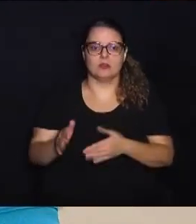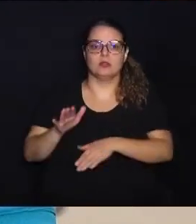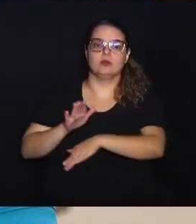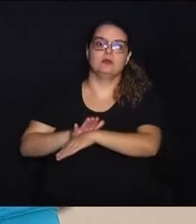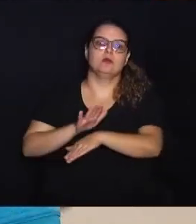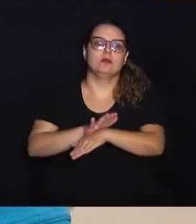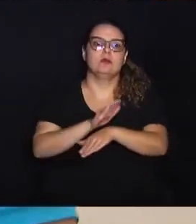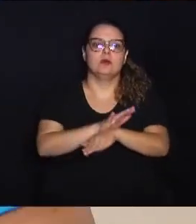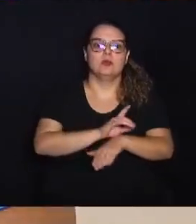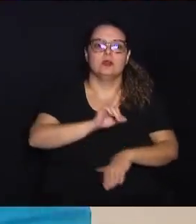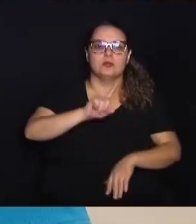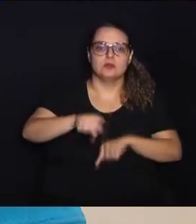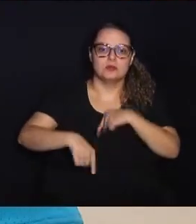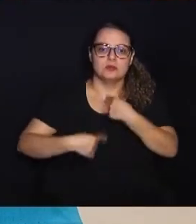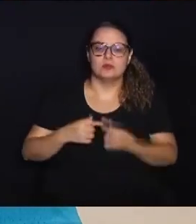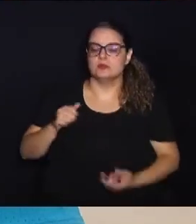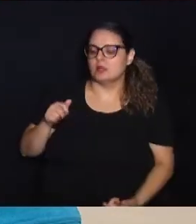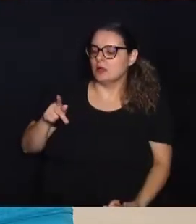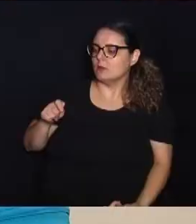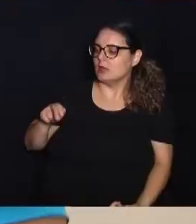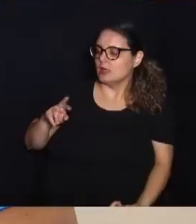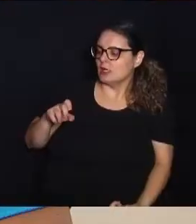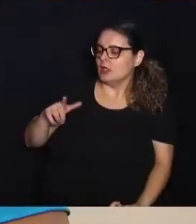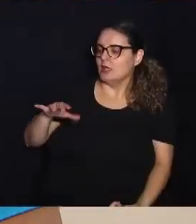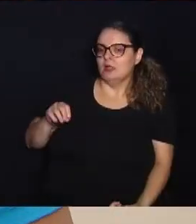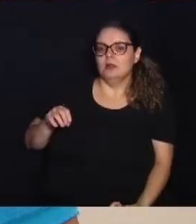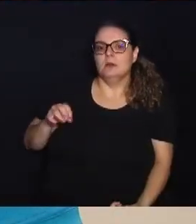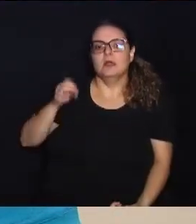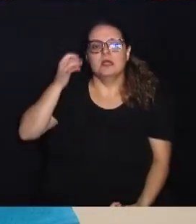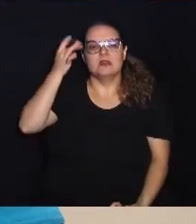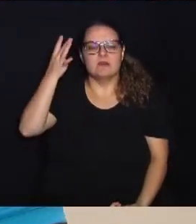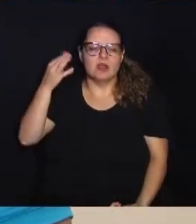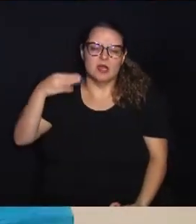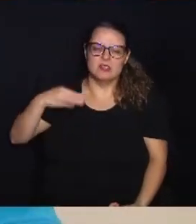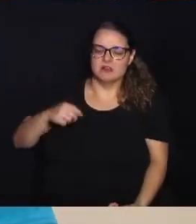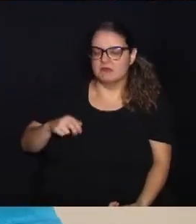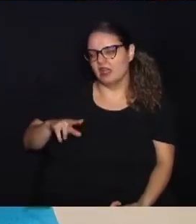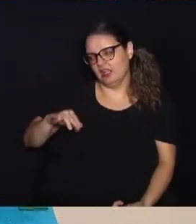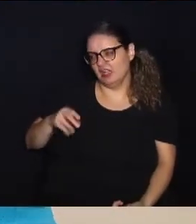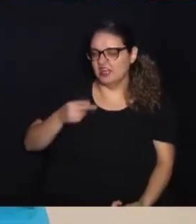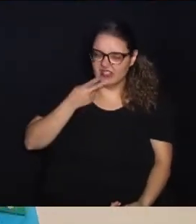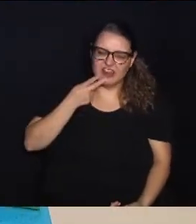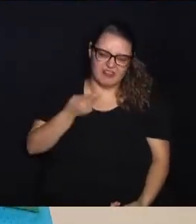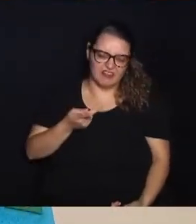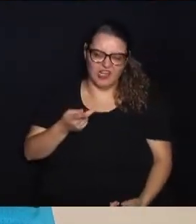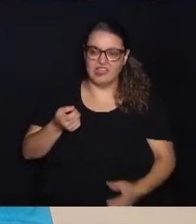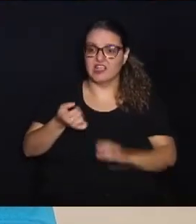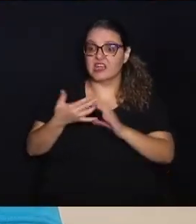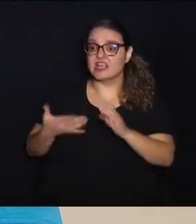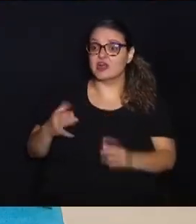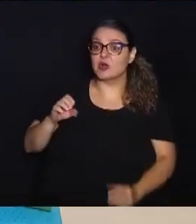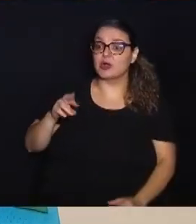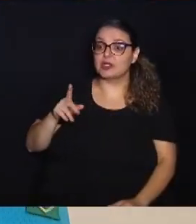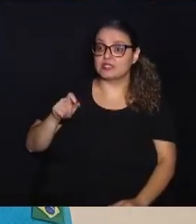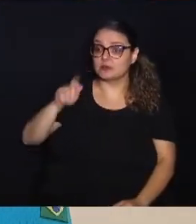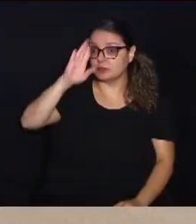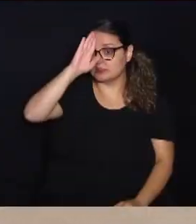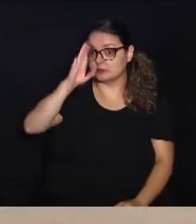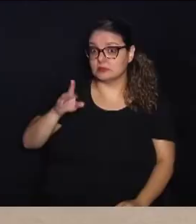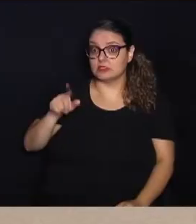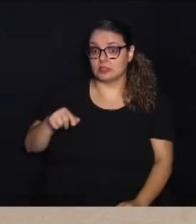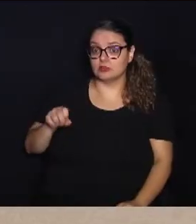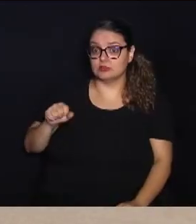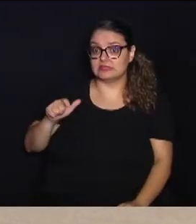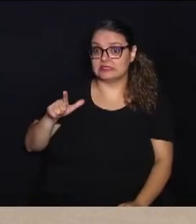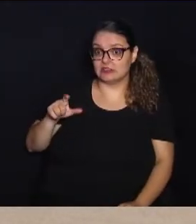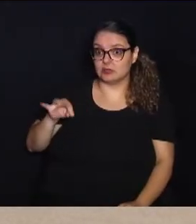da corda e as escapadas, que a gente chama as solturas de uma ponta e recuperação logo em seguida pela outra mão. Bom,